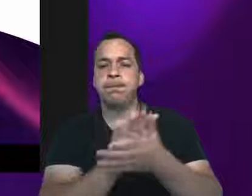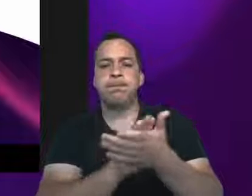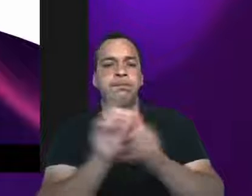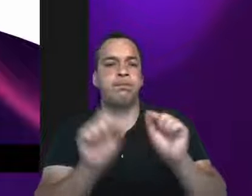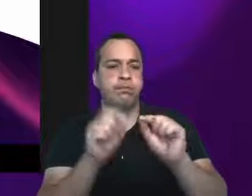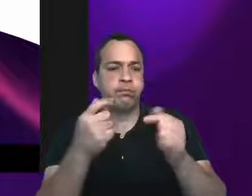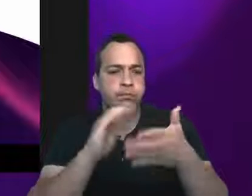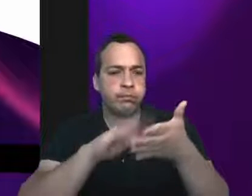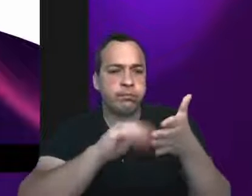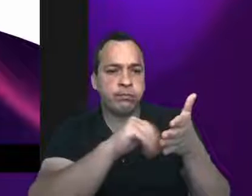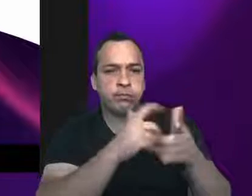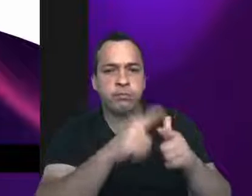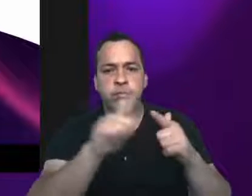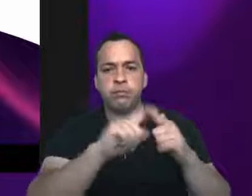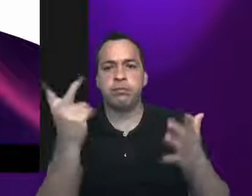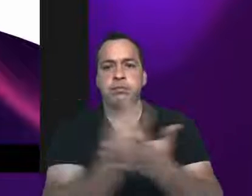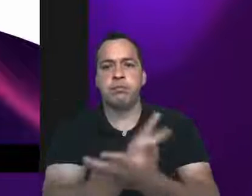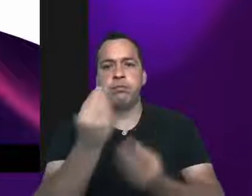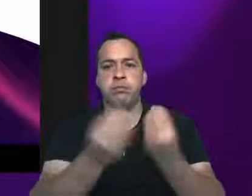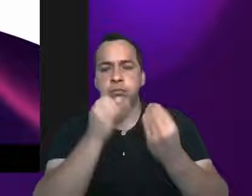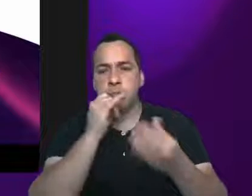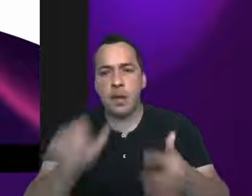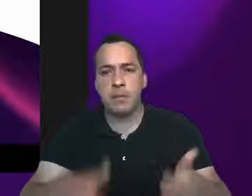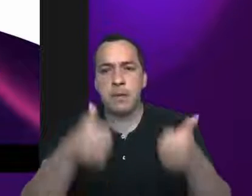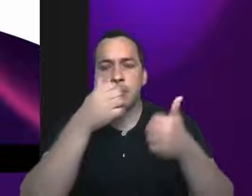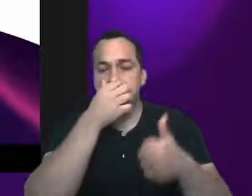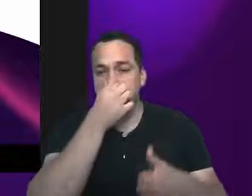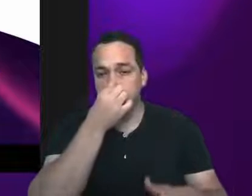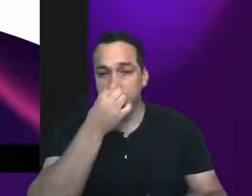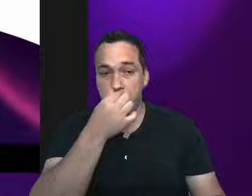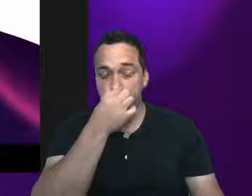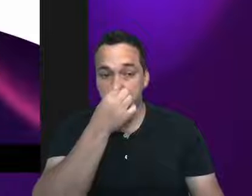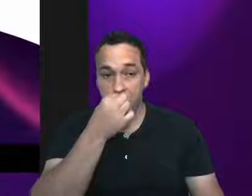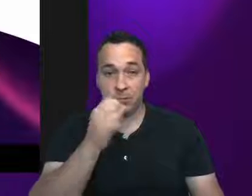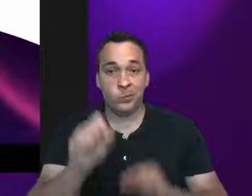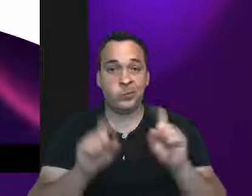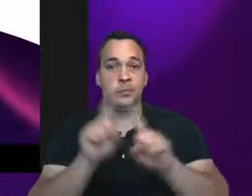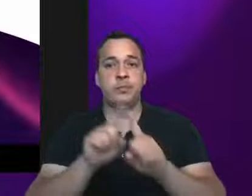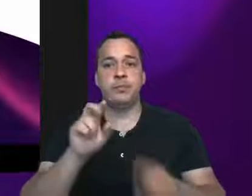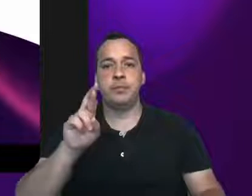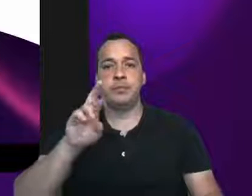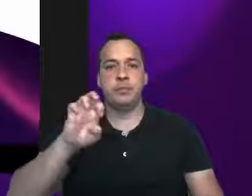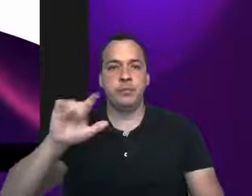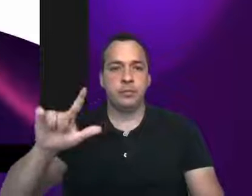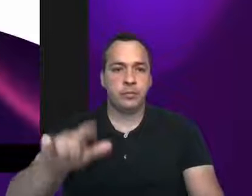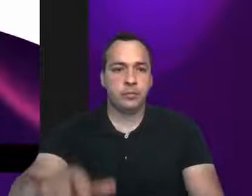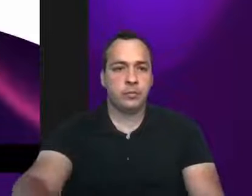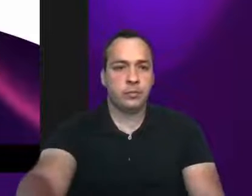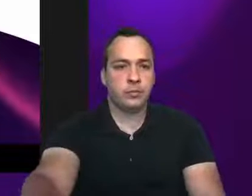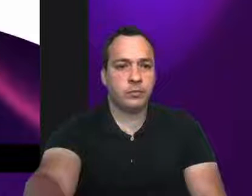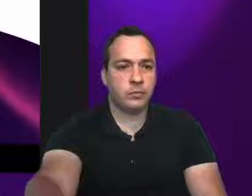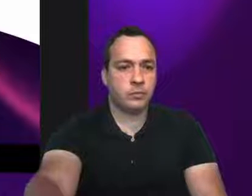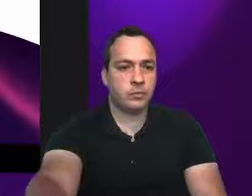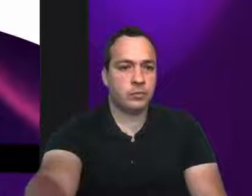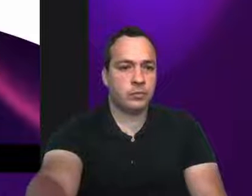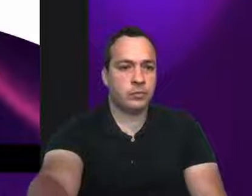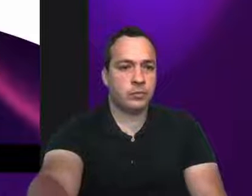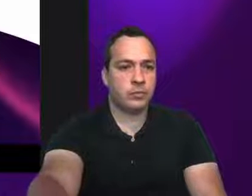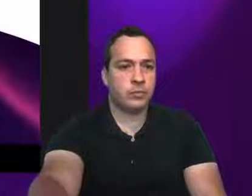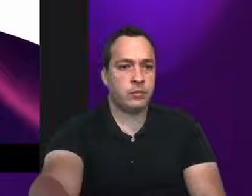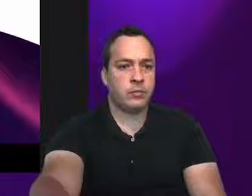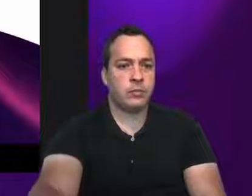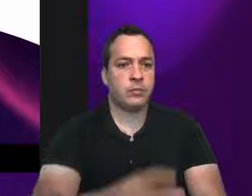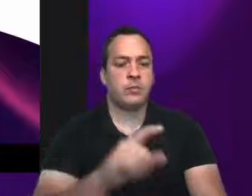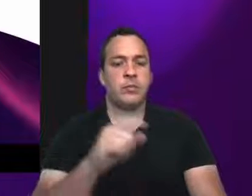para valorizar a pulsatilidade da porta. E a veia renal, ela é tecnicamente muito difícil de ser feita em insonação.